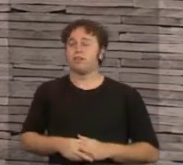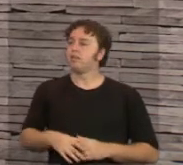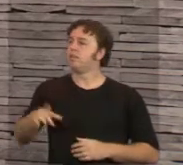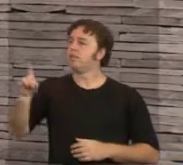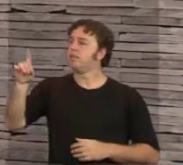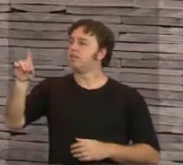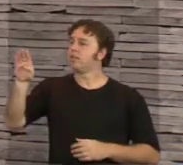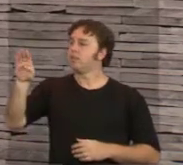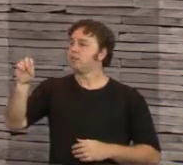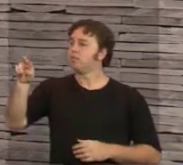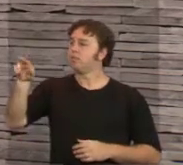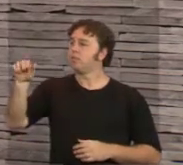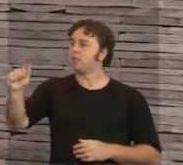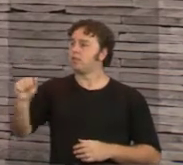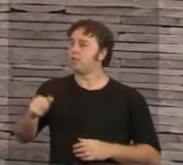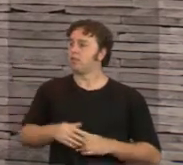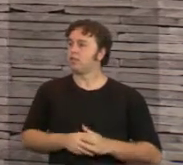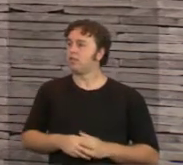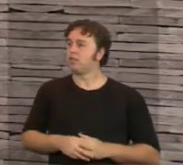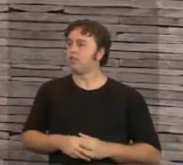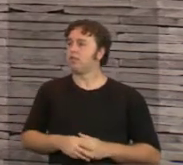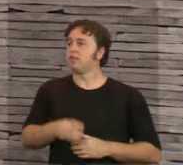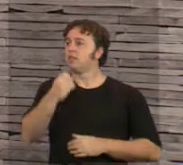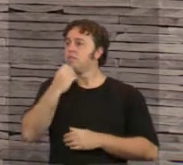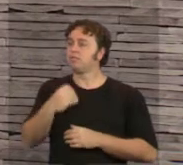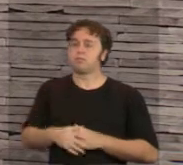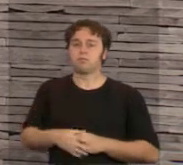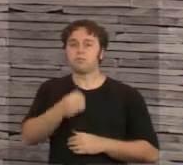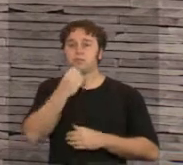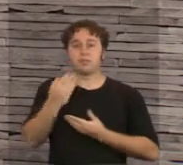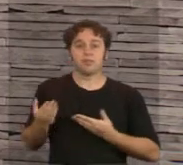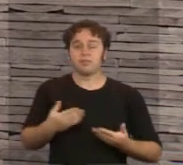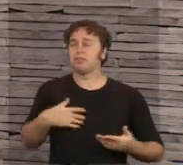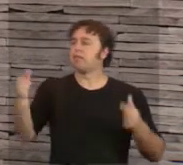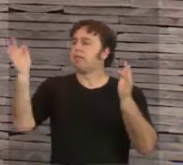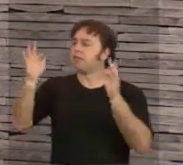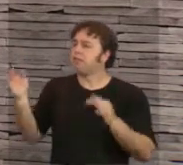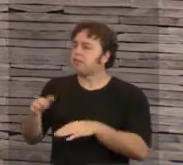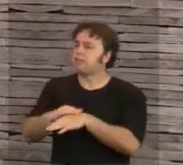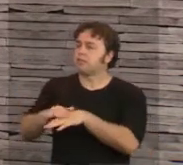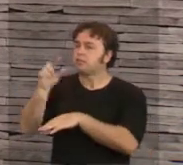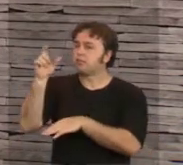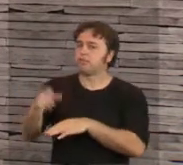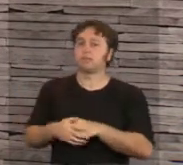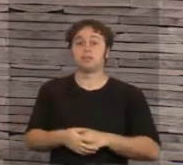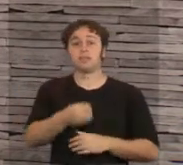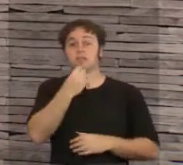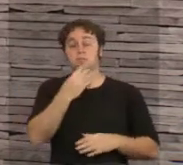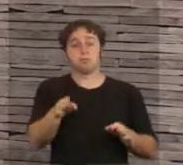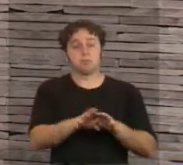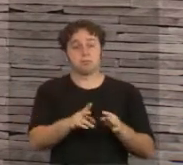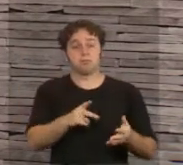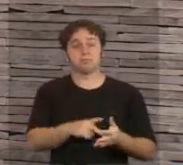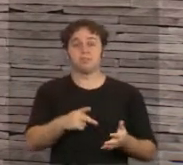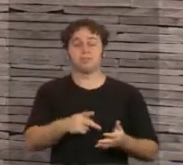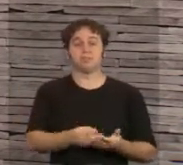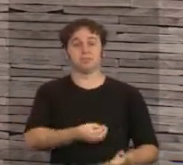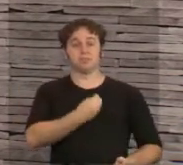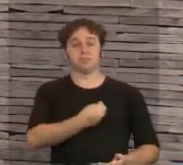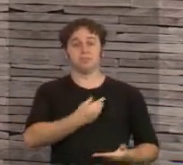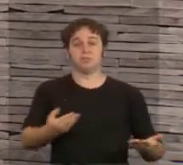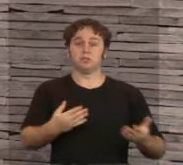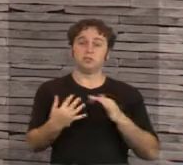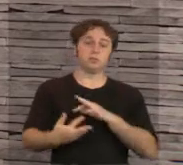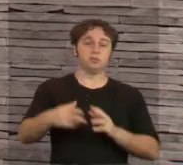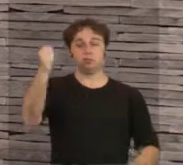e eu falo de Imirim. Débora, seja bem-vinda. Estou feliz de falar com você. Eu também estou, meu anjo, digo de coração, ao vivo para todo